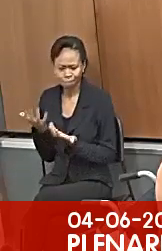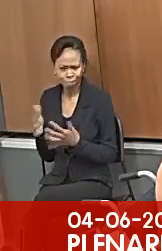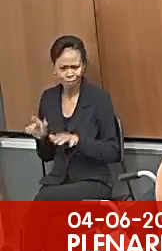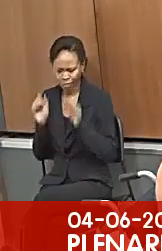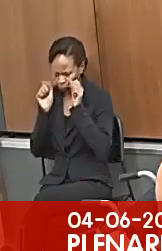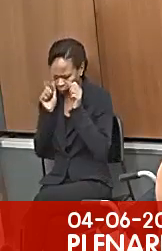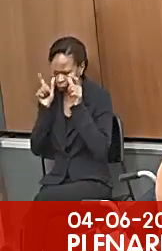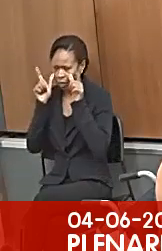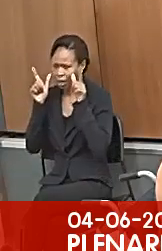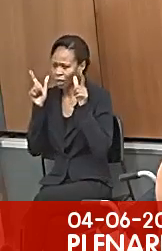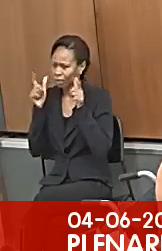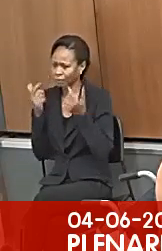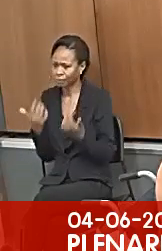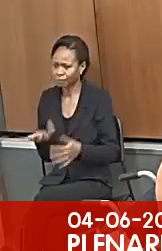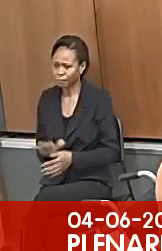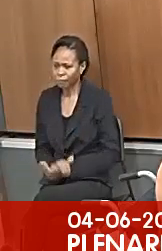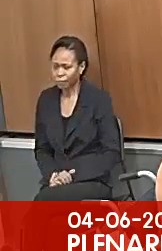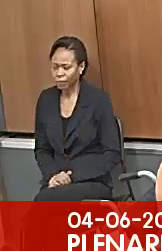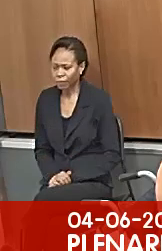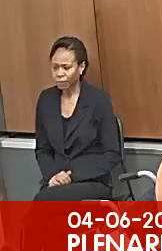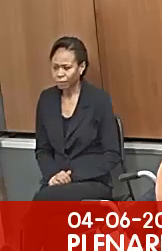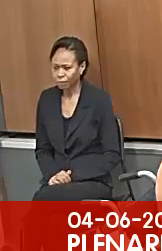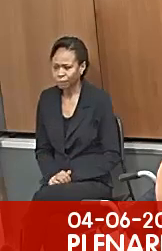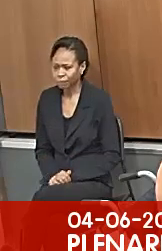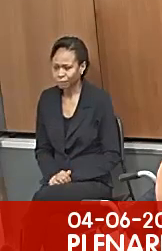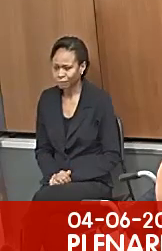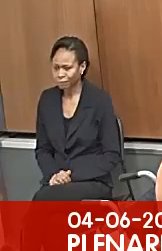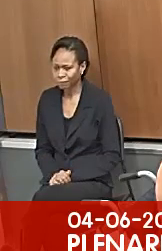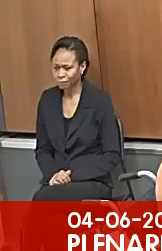quero acordar.